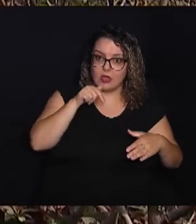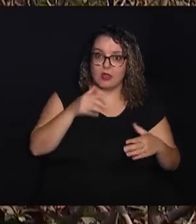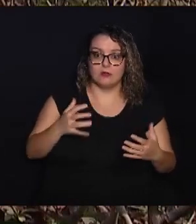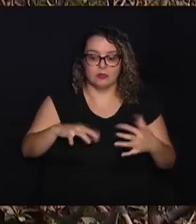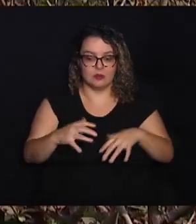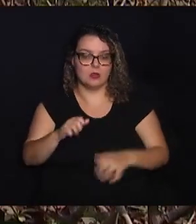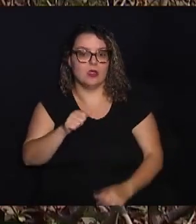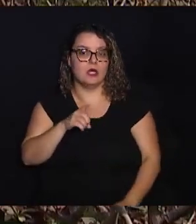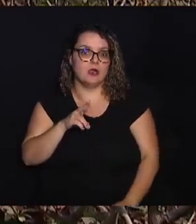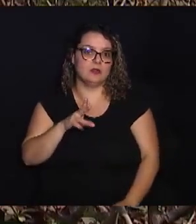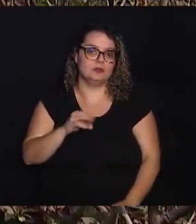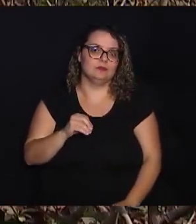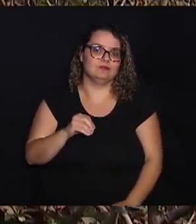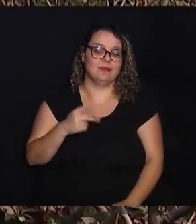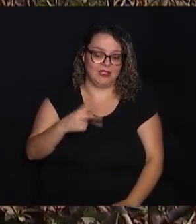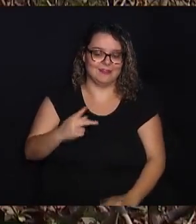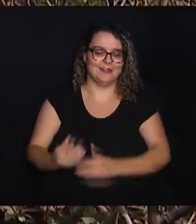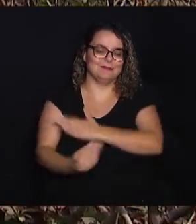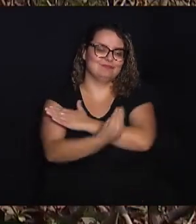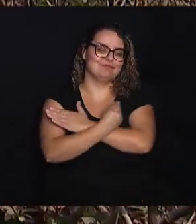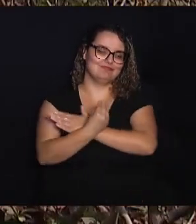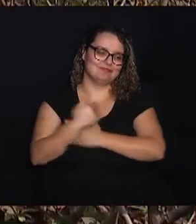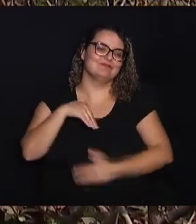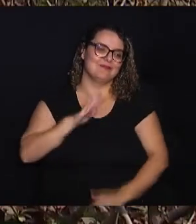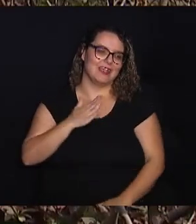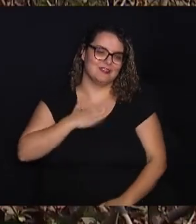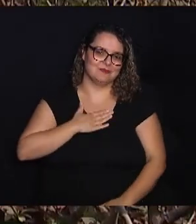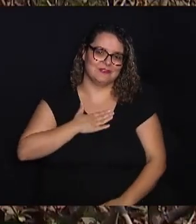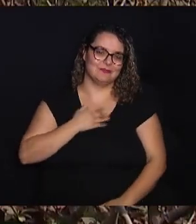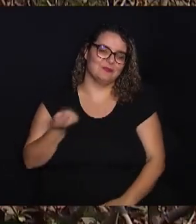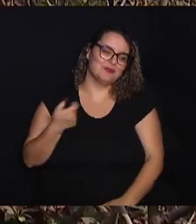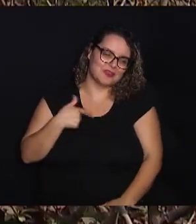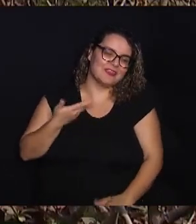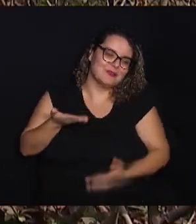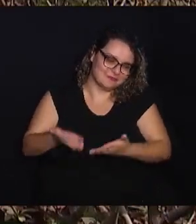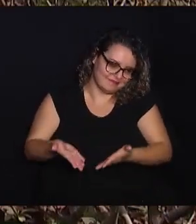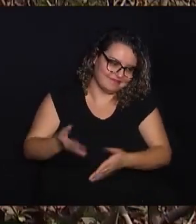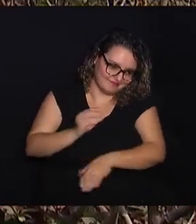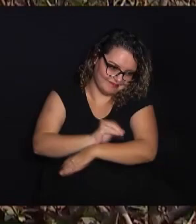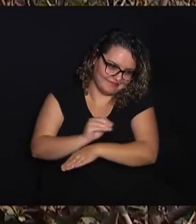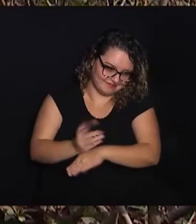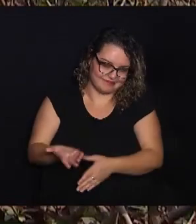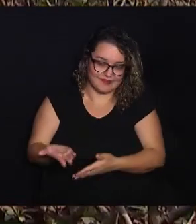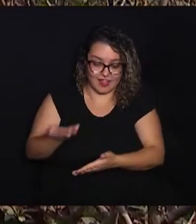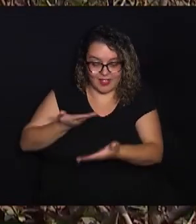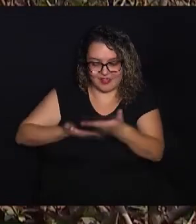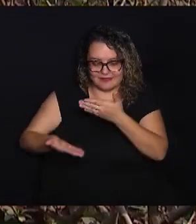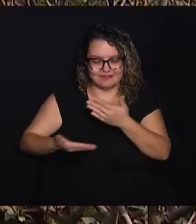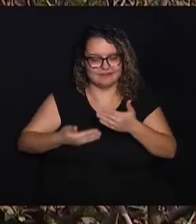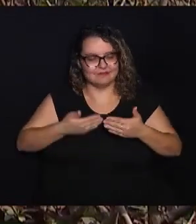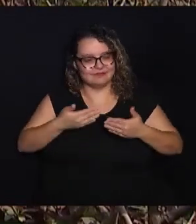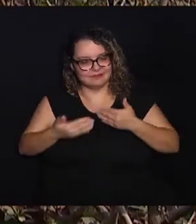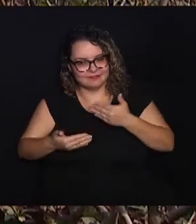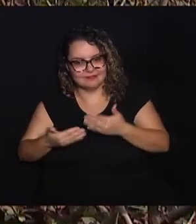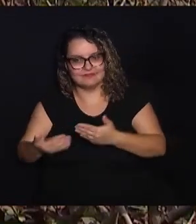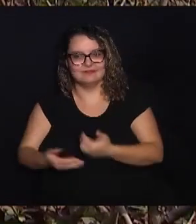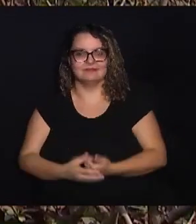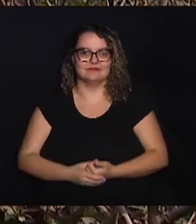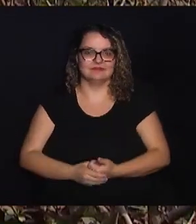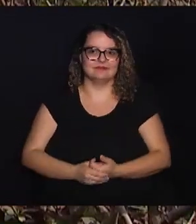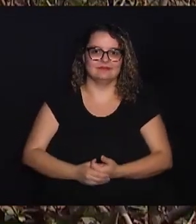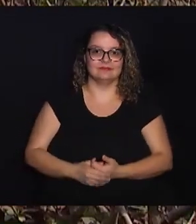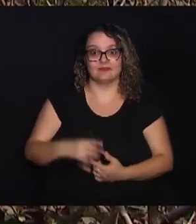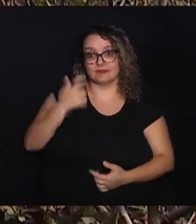elas cuidam mais de mim do que eu cuido delas. Tem essa troca, esse processo delas, de eu estar